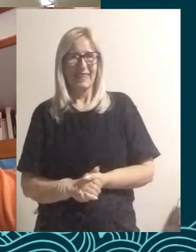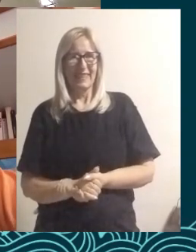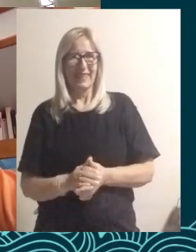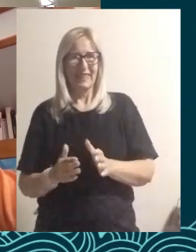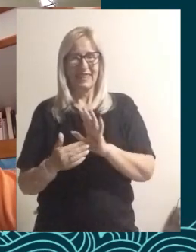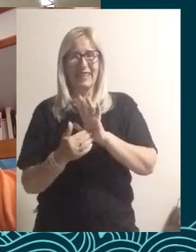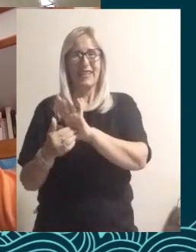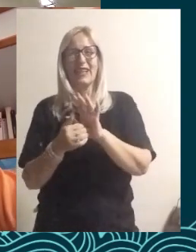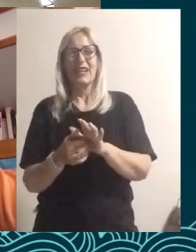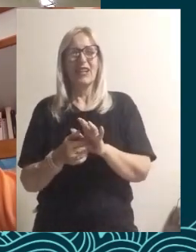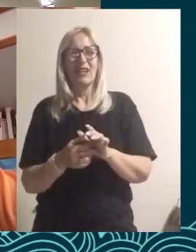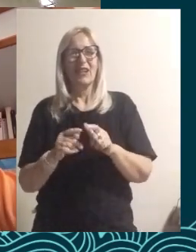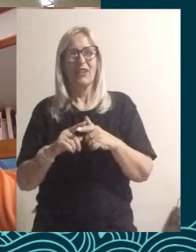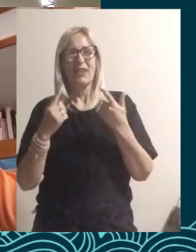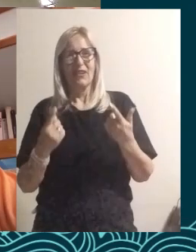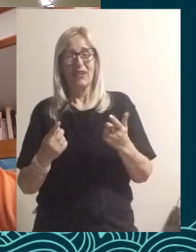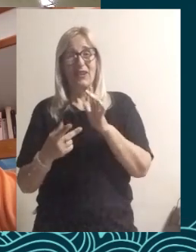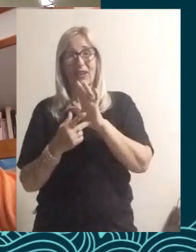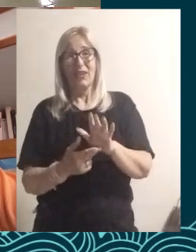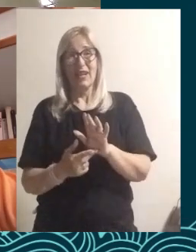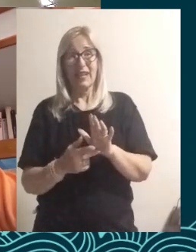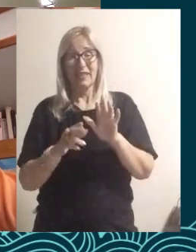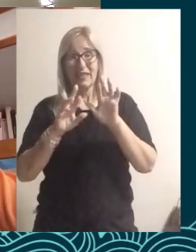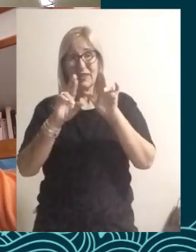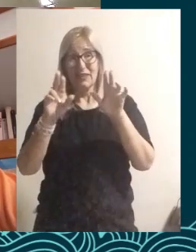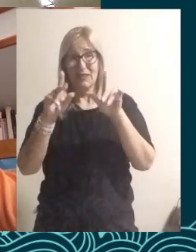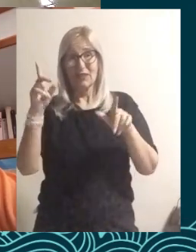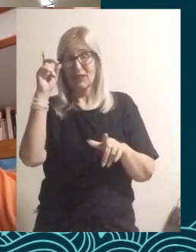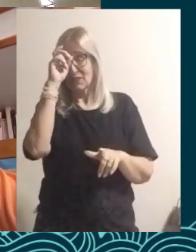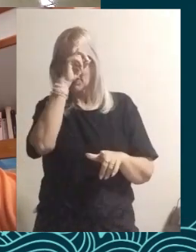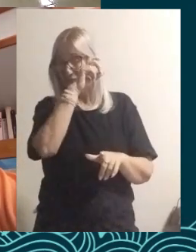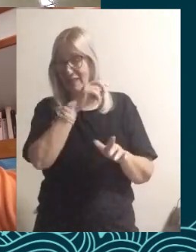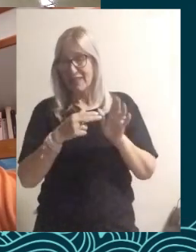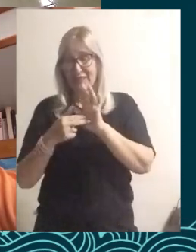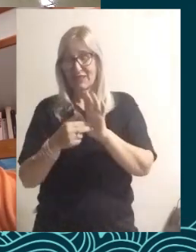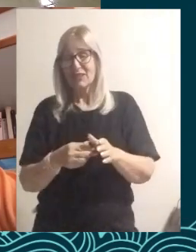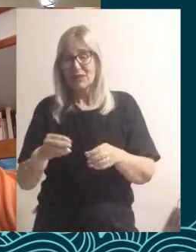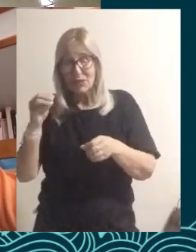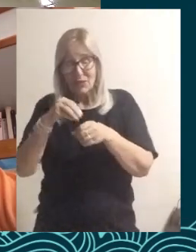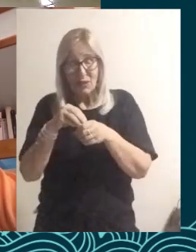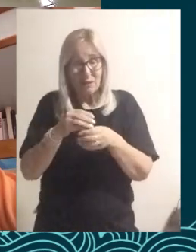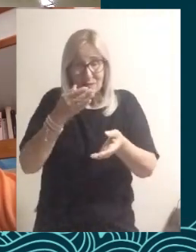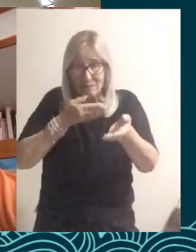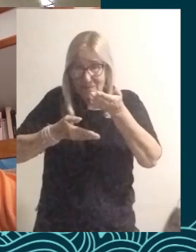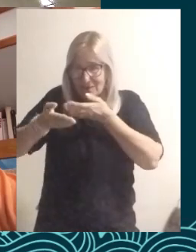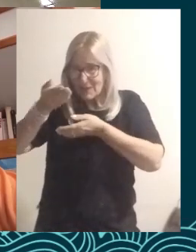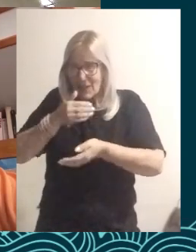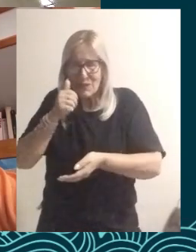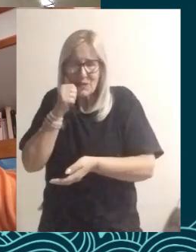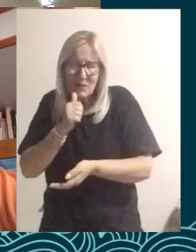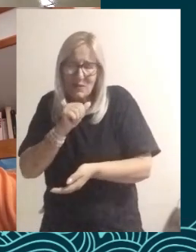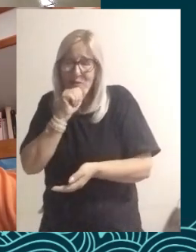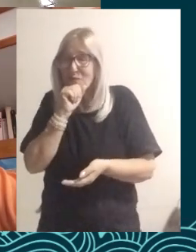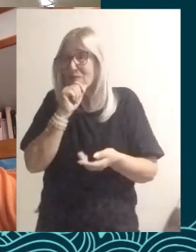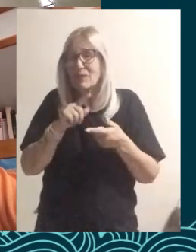É verdade. Muito interessante isso, né? Assim, o grau de dificuldade que a gente coloca, né? Porque eu acho que a gente está